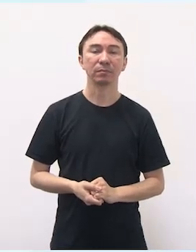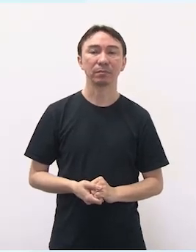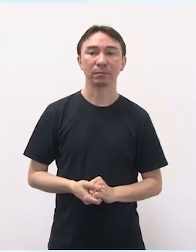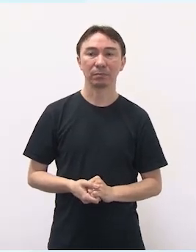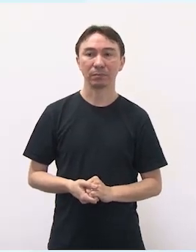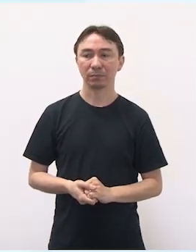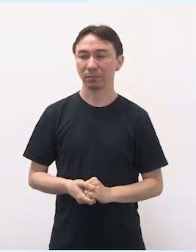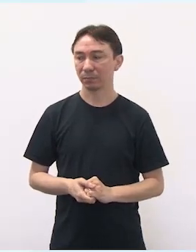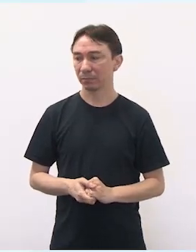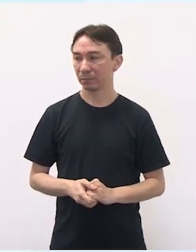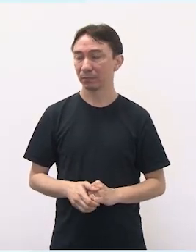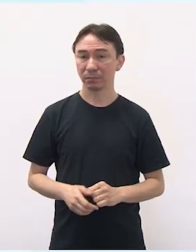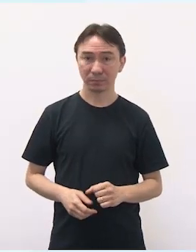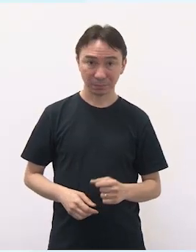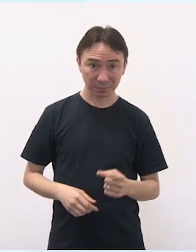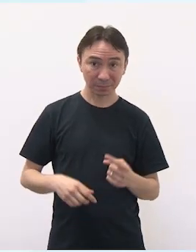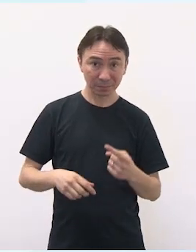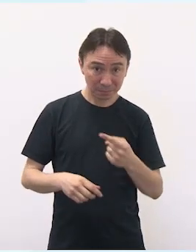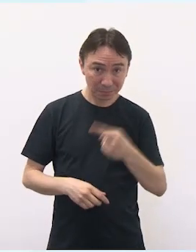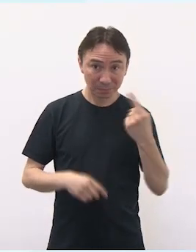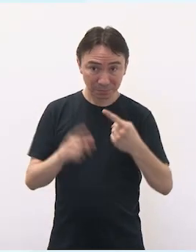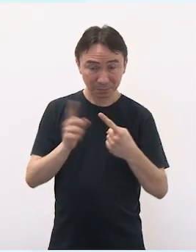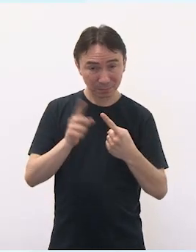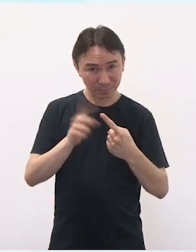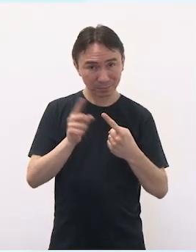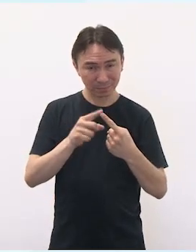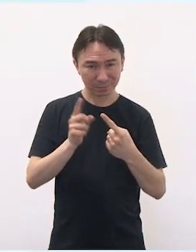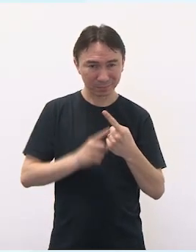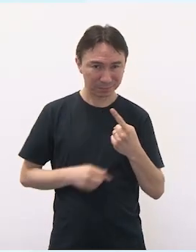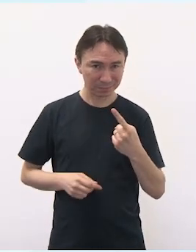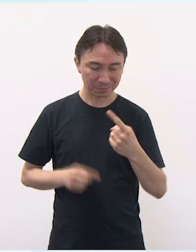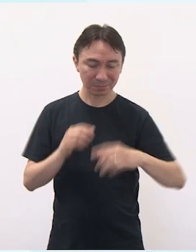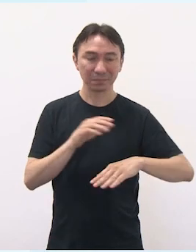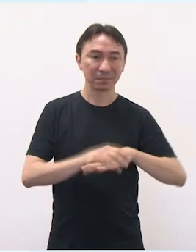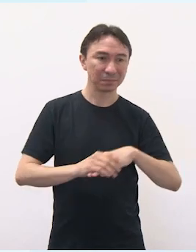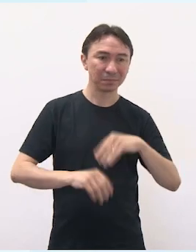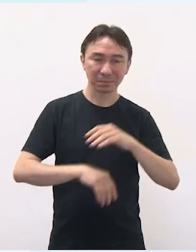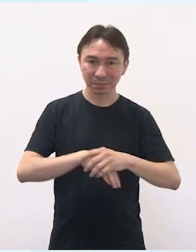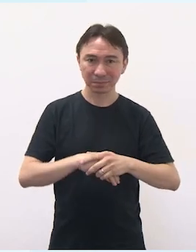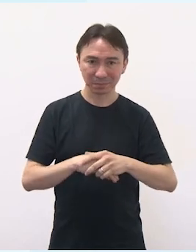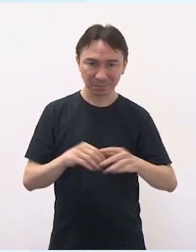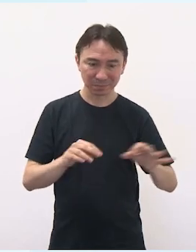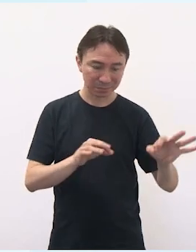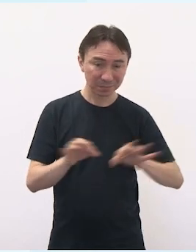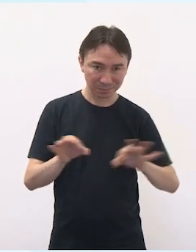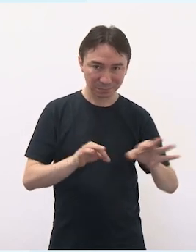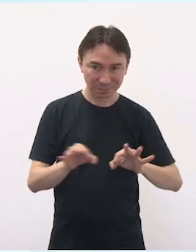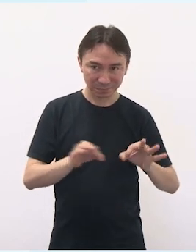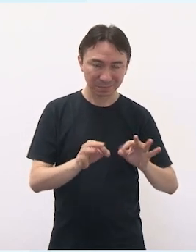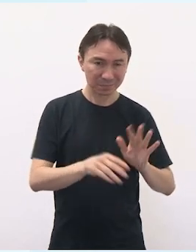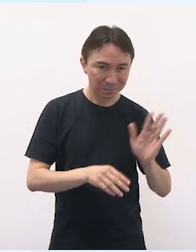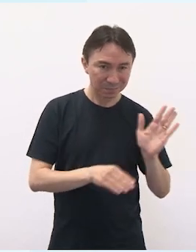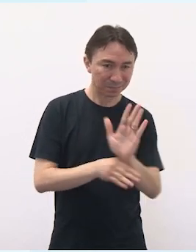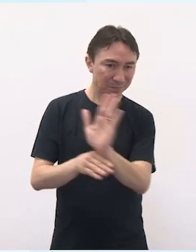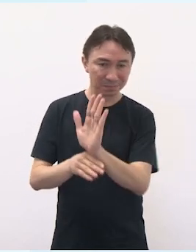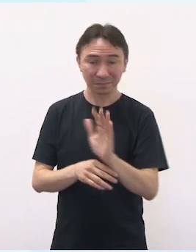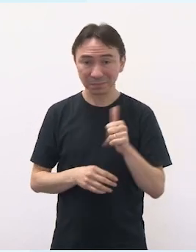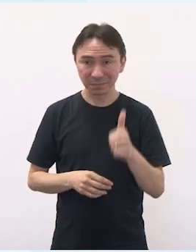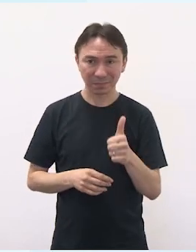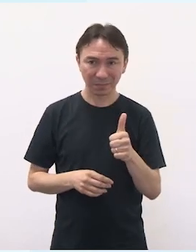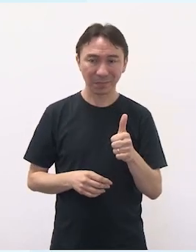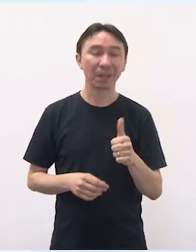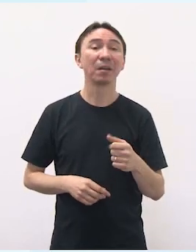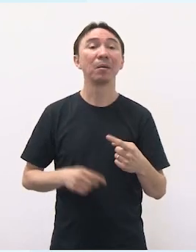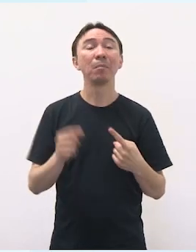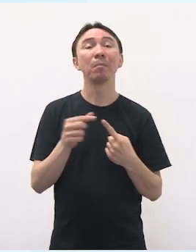Então, a primeira ação do bem, né? Então, a primeira ação que a gente está sugerindo, e que ela vai ser, então, divulgada para todos dentro da